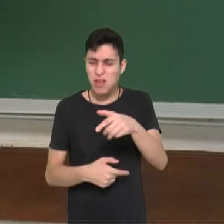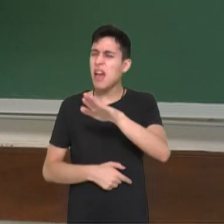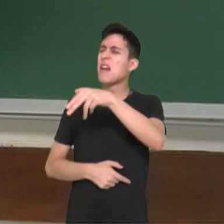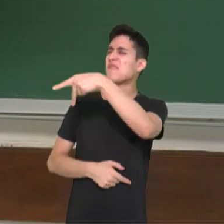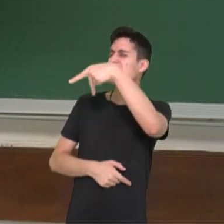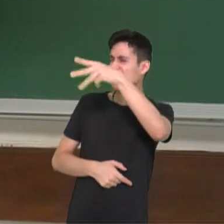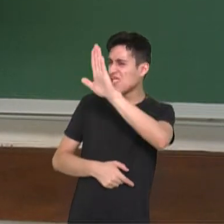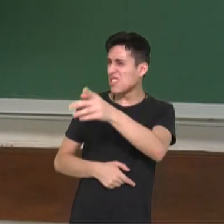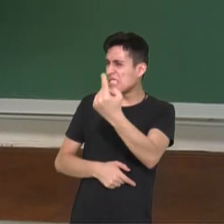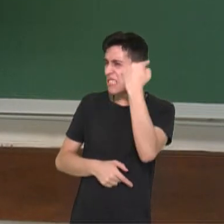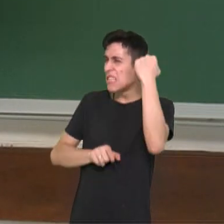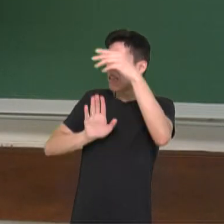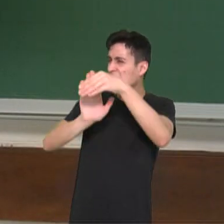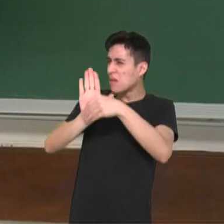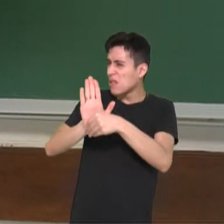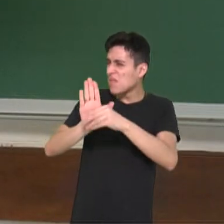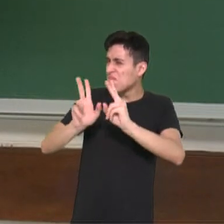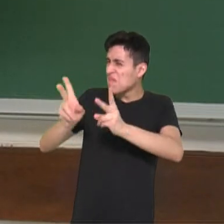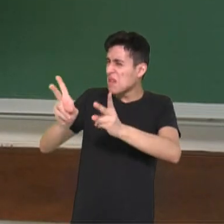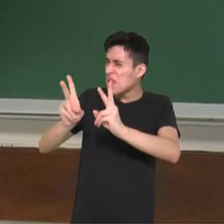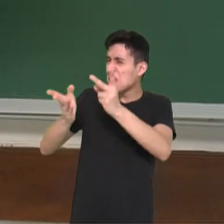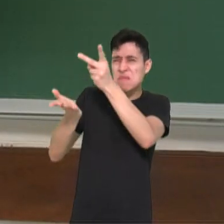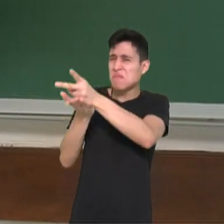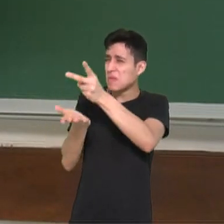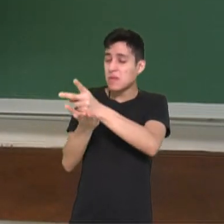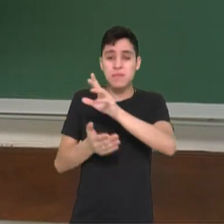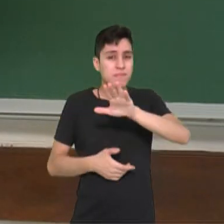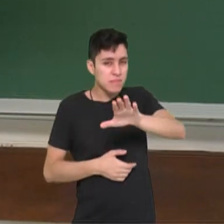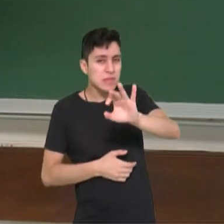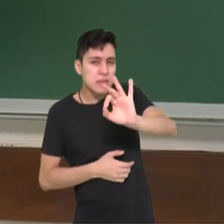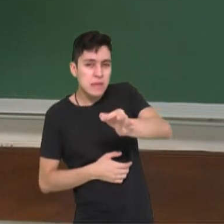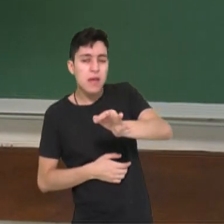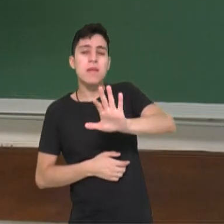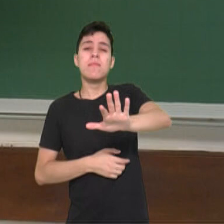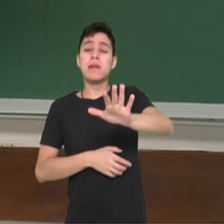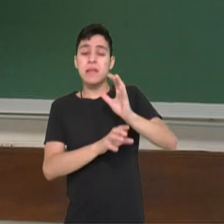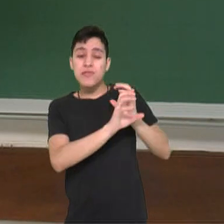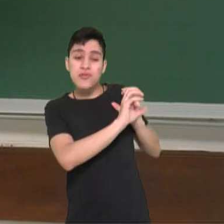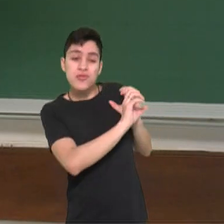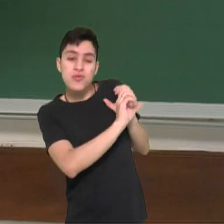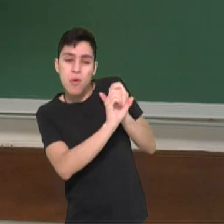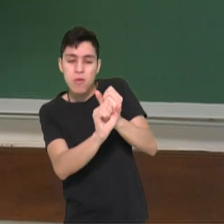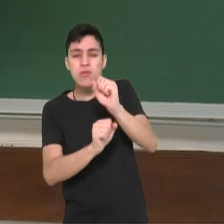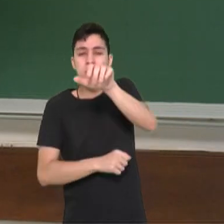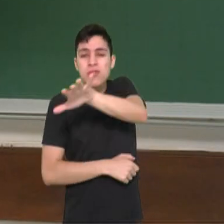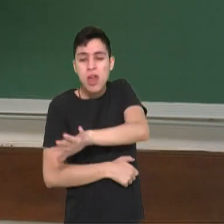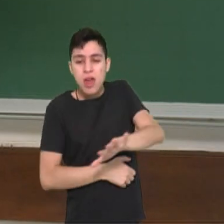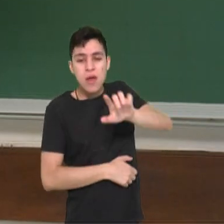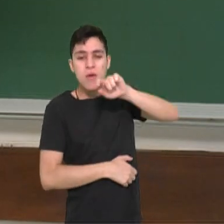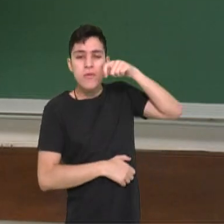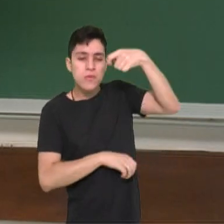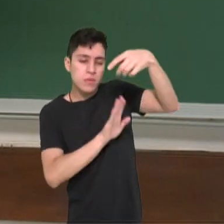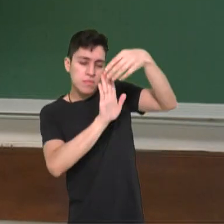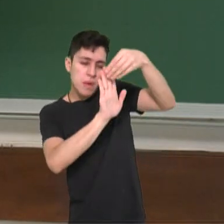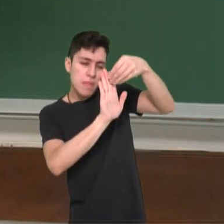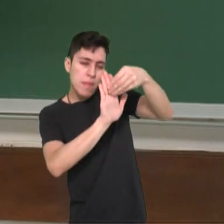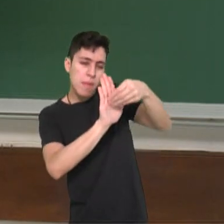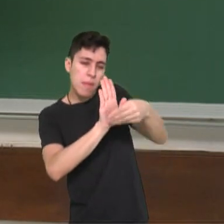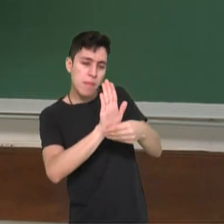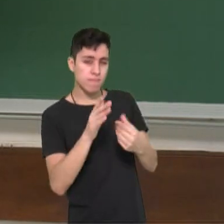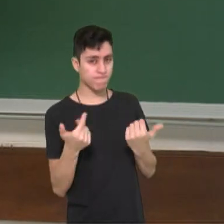conteúdo? Tivemos. A gente está tendo uma retomada. A gente vai fazer uma geral, uma retomada sobre todos esses conteúdos que a gente